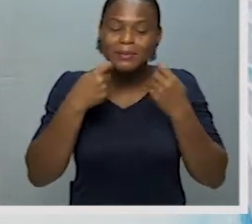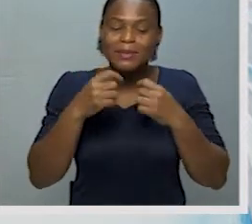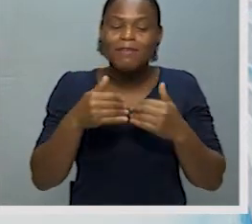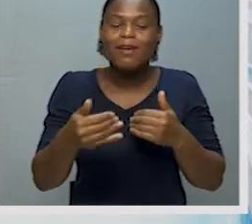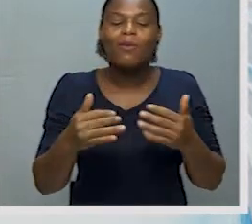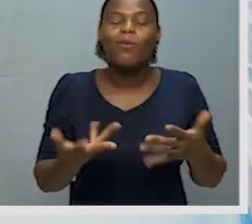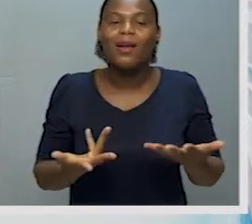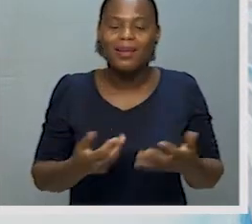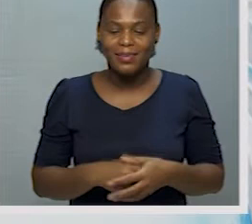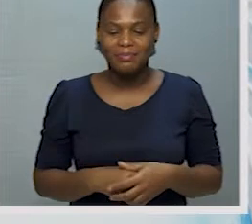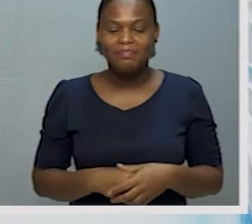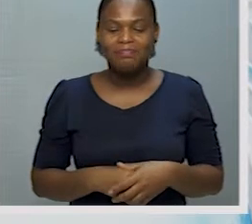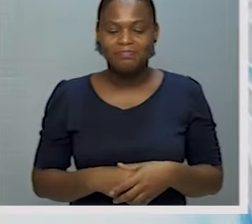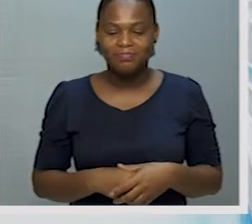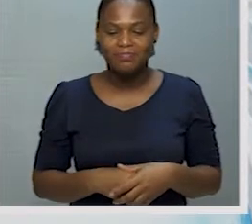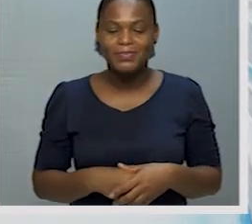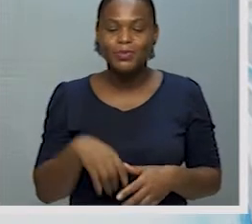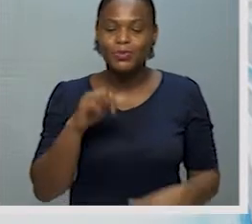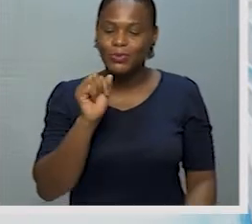que vai traduzir esta situação? É